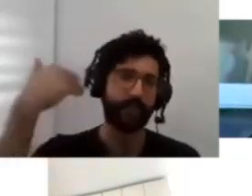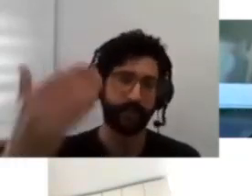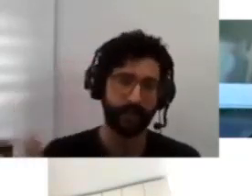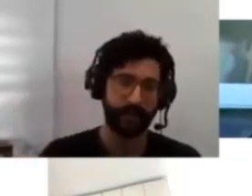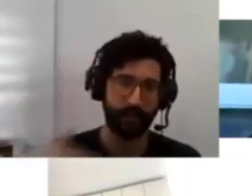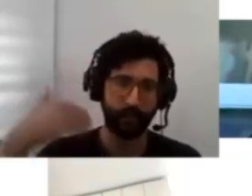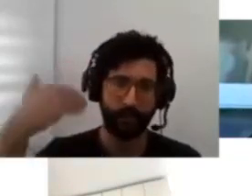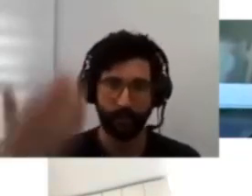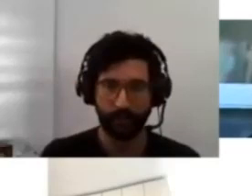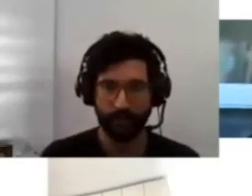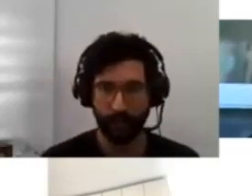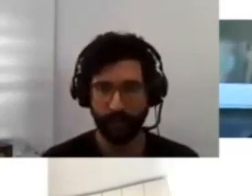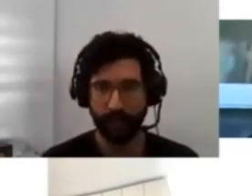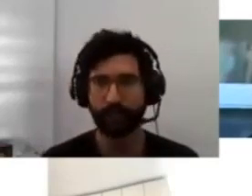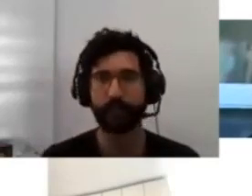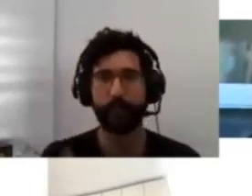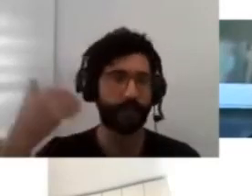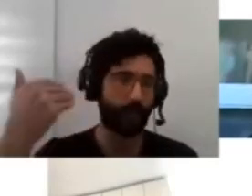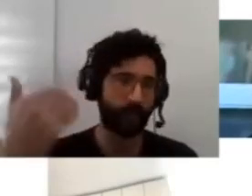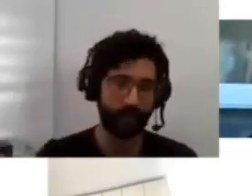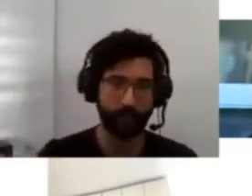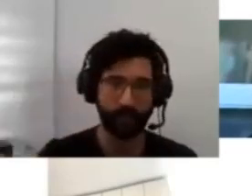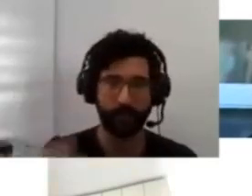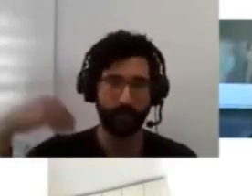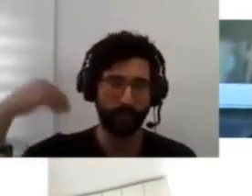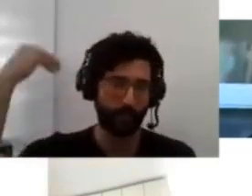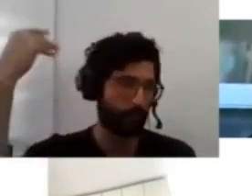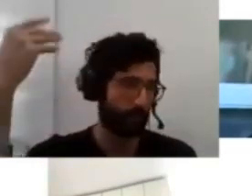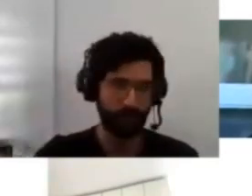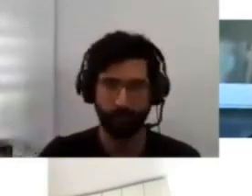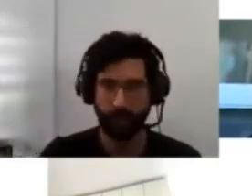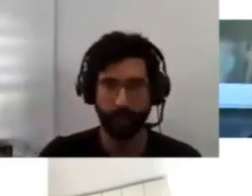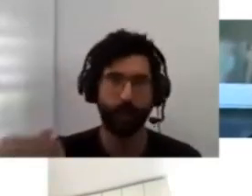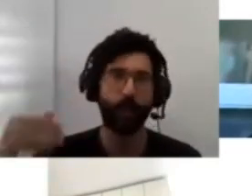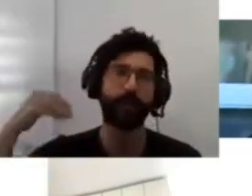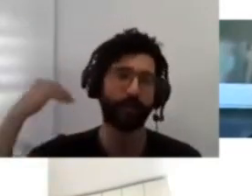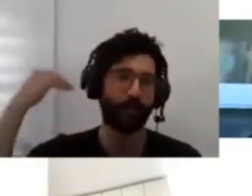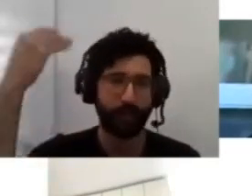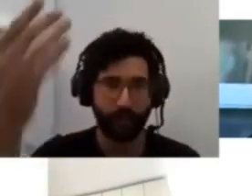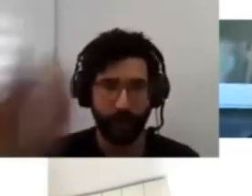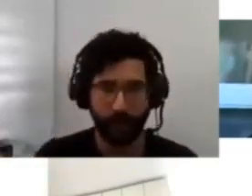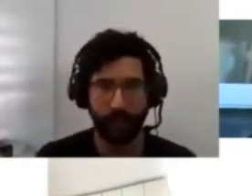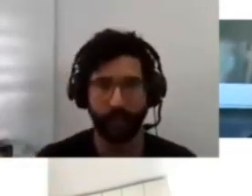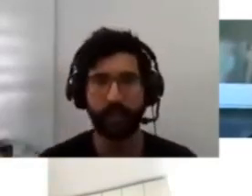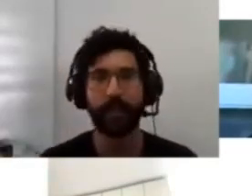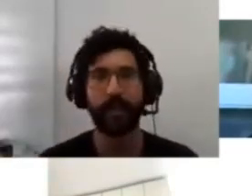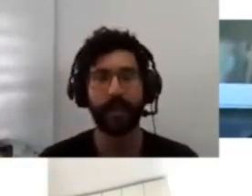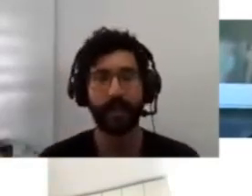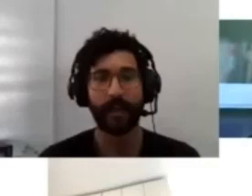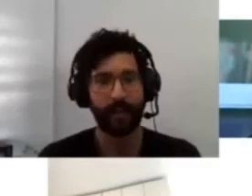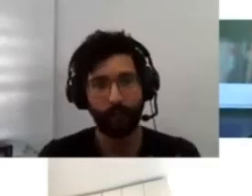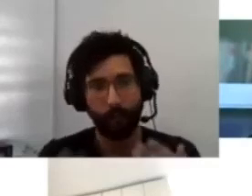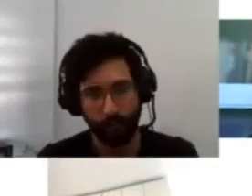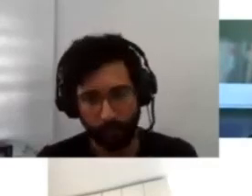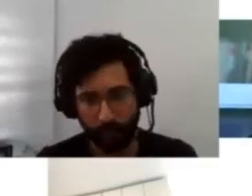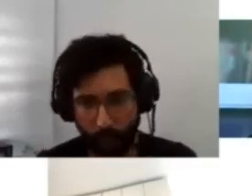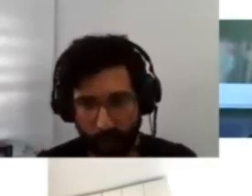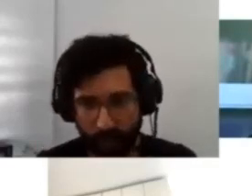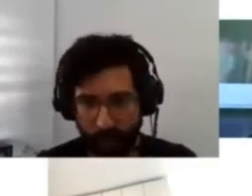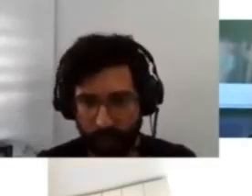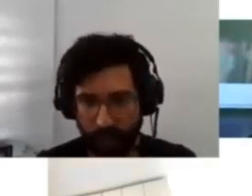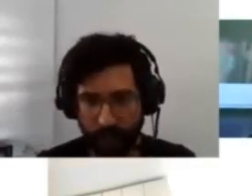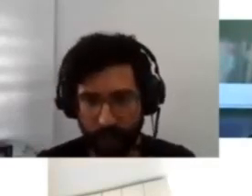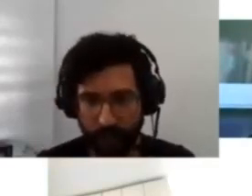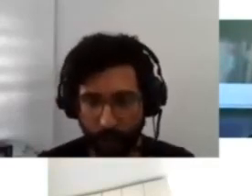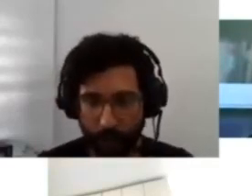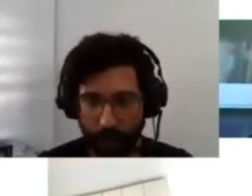e a gente vai fazendo o escalonamento dos analgésicos, passa do analgésico simples para o anti-inflamatório, eventualmente para a codeína, né? E um conjunto de